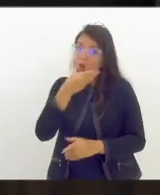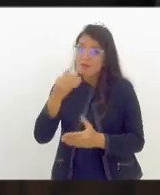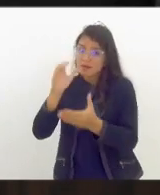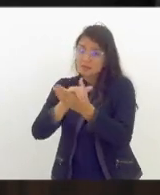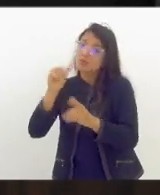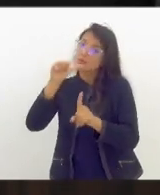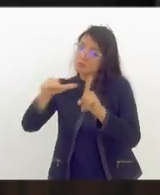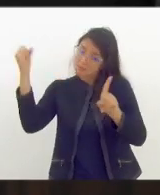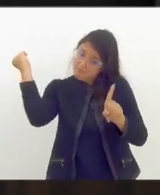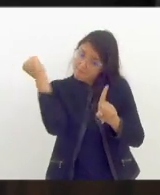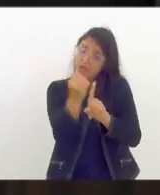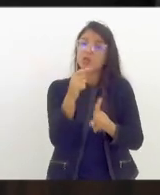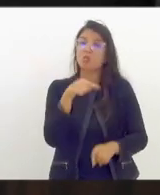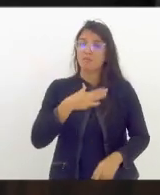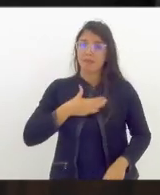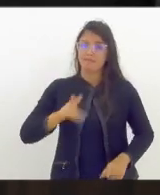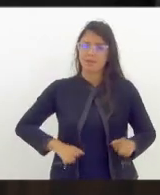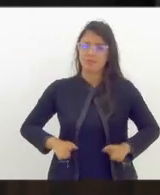né?